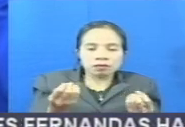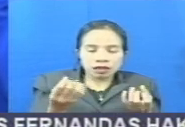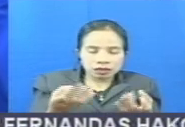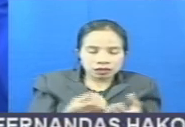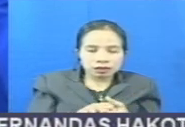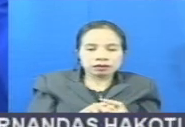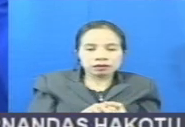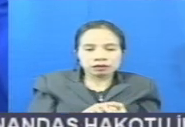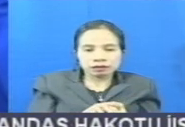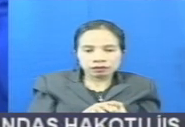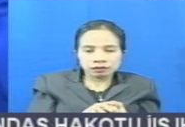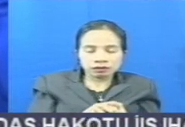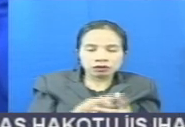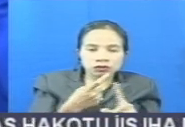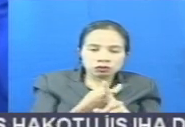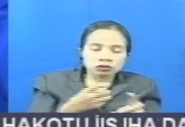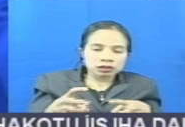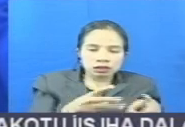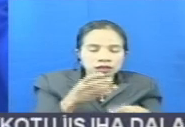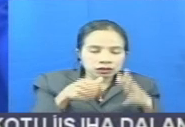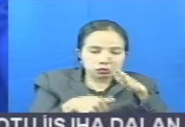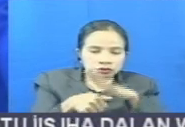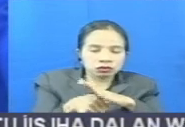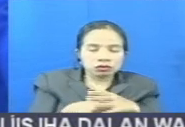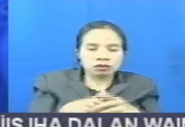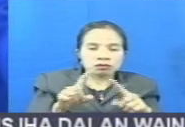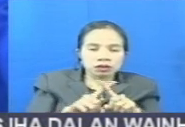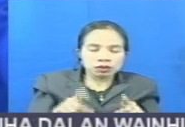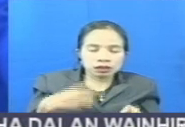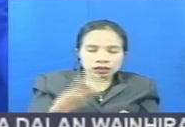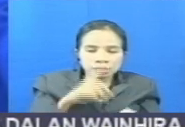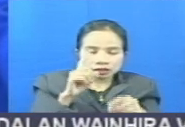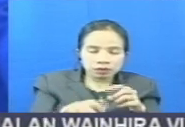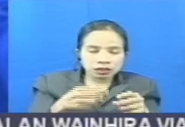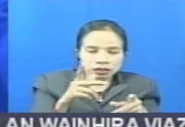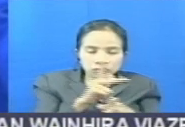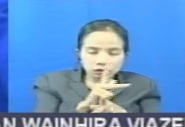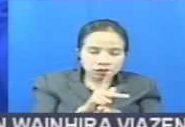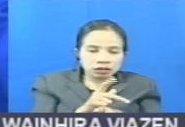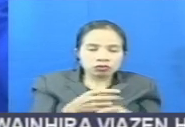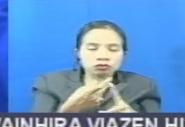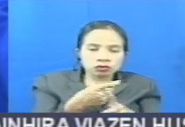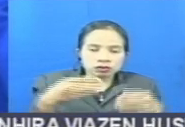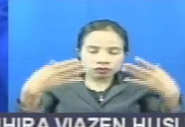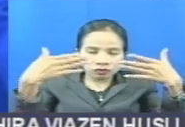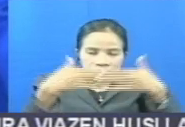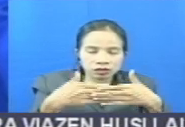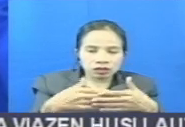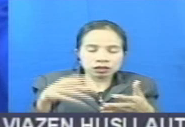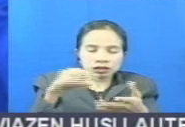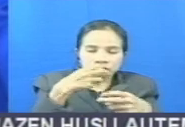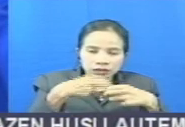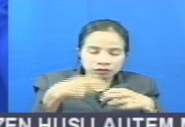lutam, lhe o fosse dar lá ilegal, um veículo lá bem controla, fosse parte só em sua fronteira, não está em